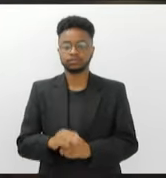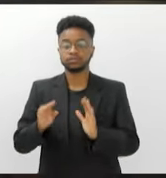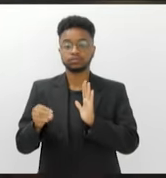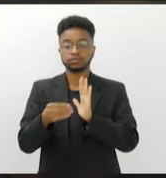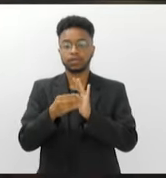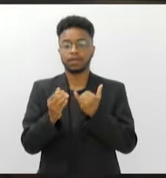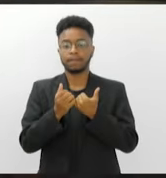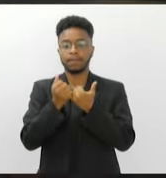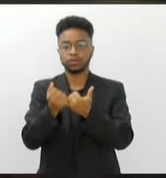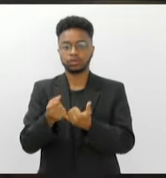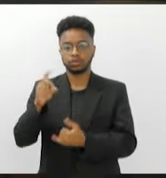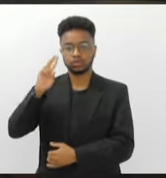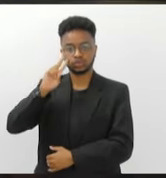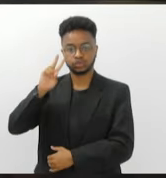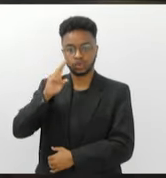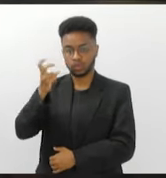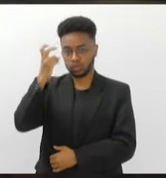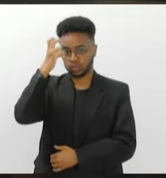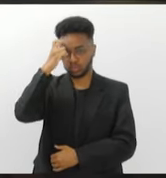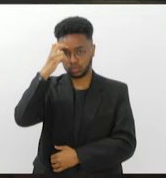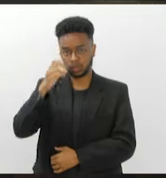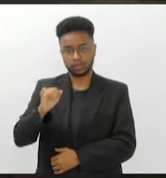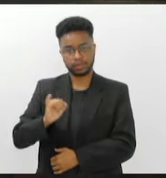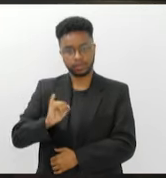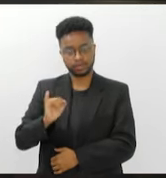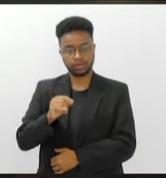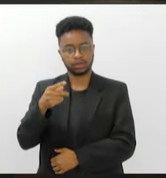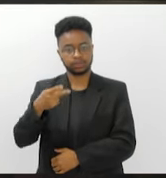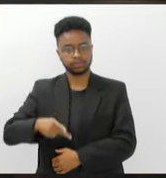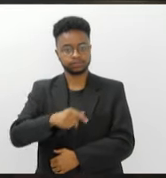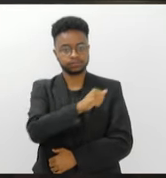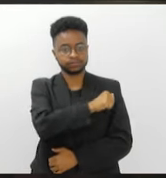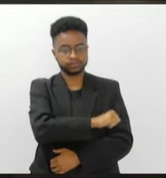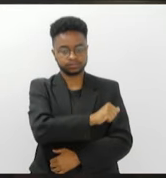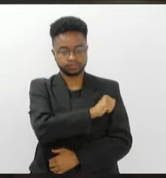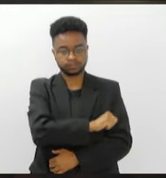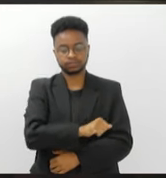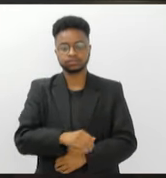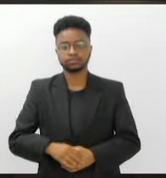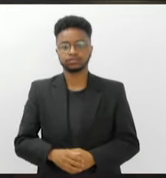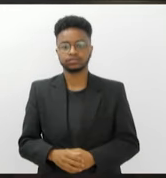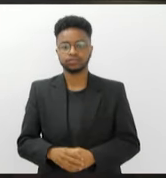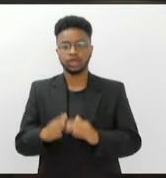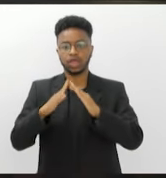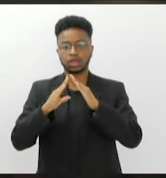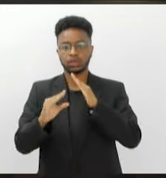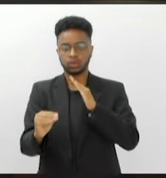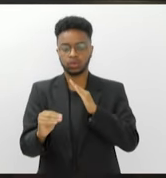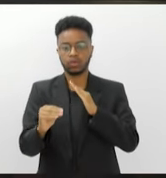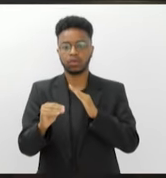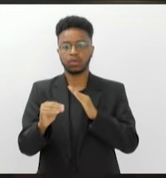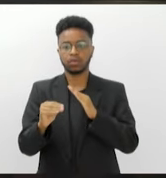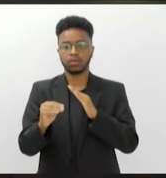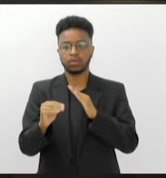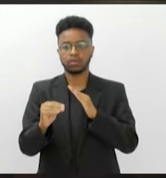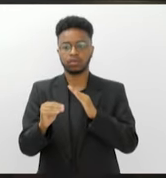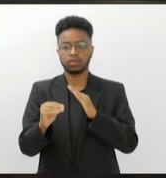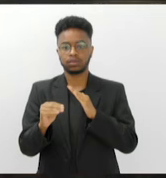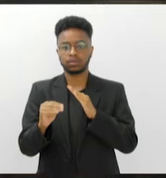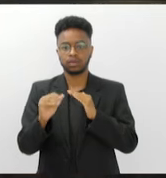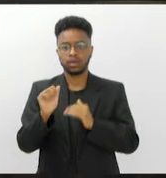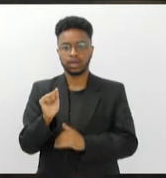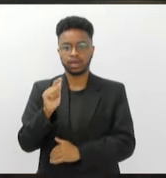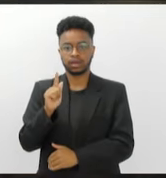como patrimônio histórico, cultural e imaterial do Estado do Rio de Janeiro o quilombo urbano